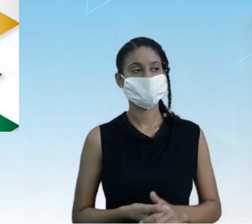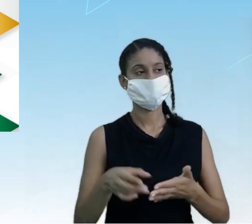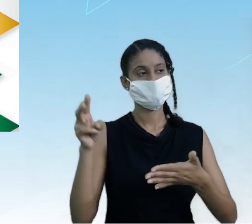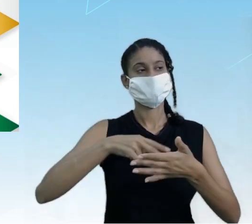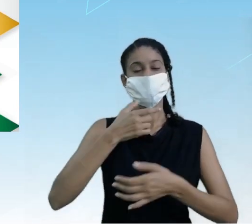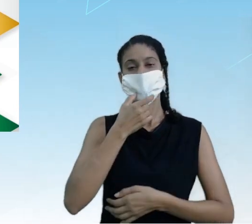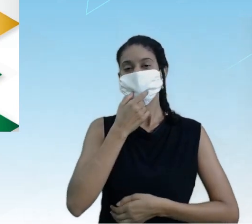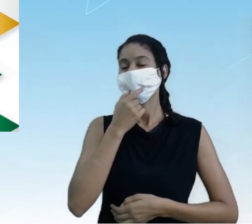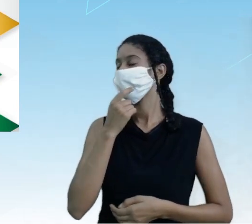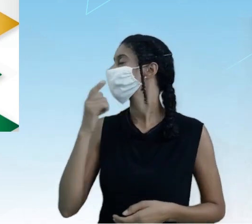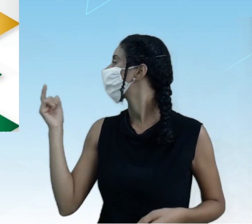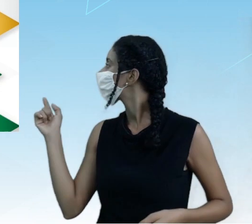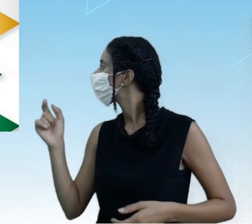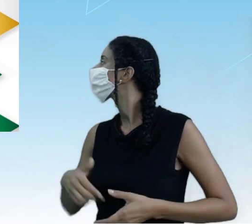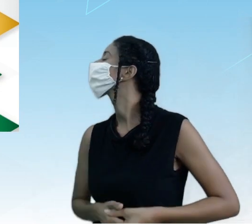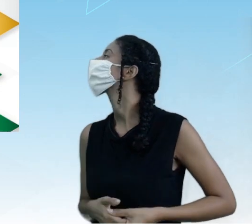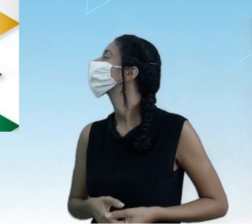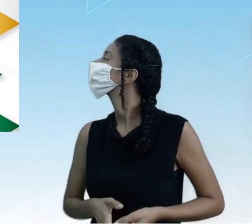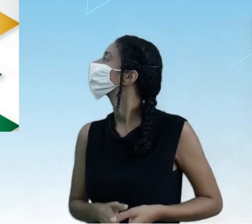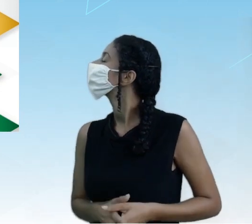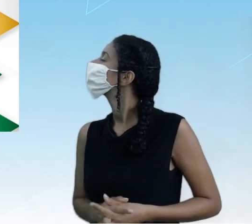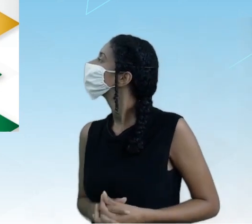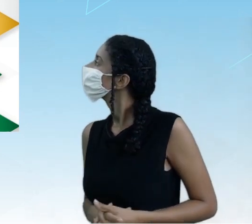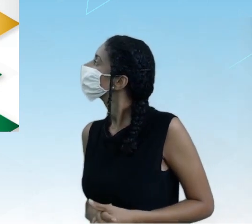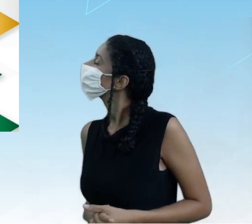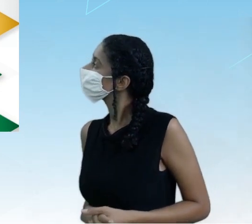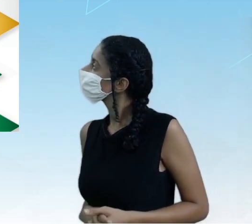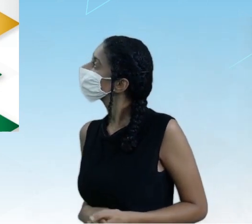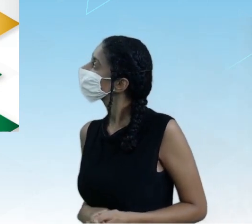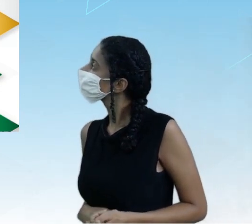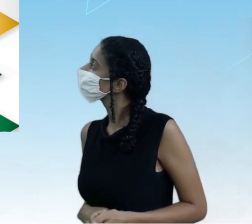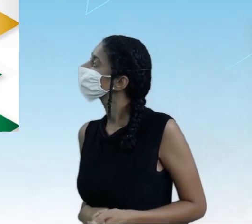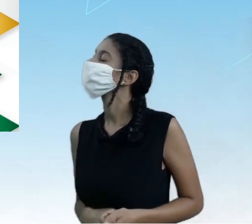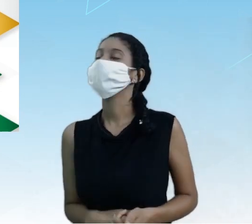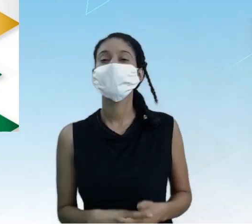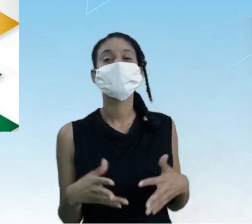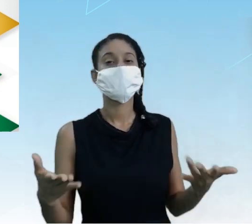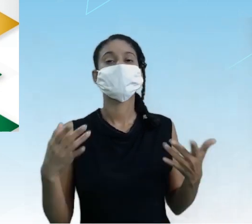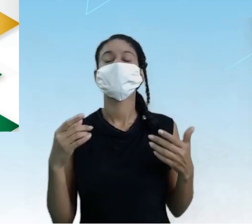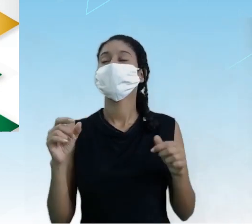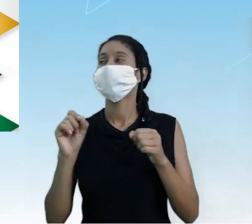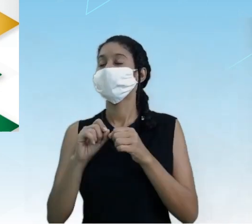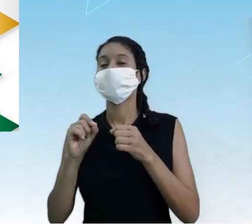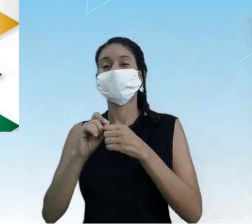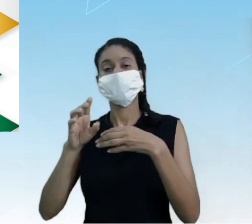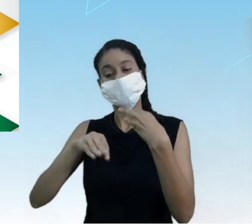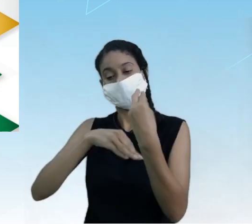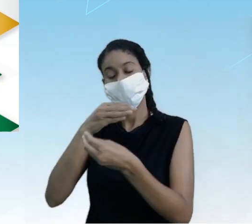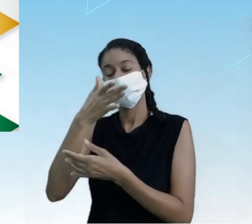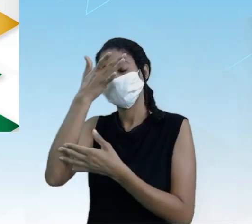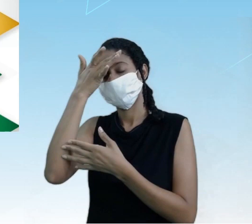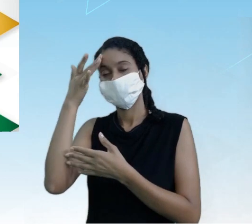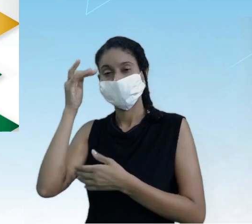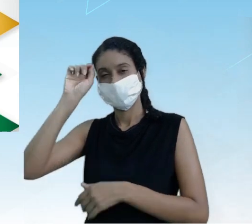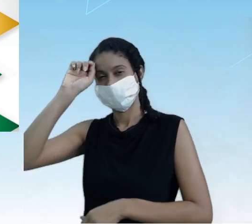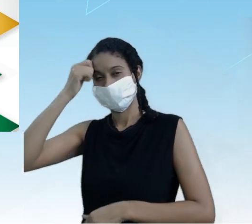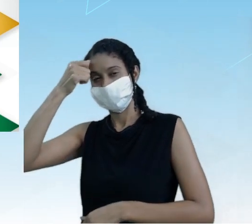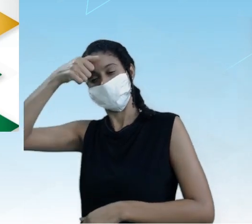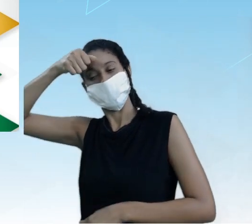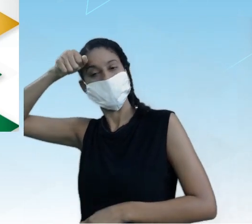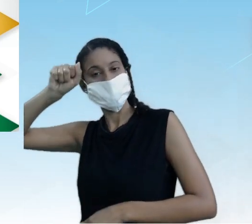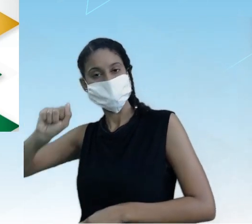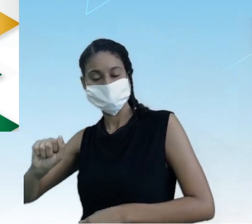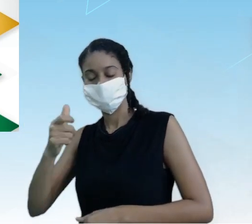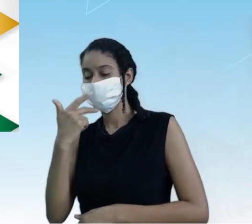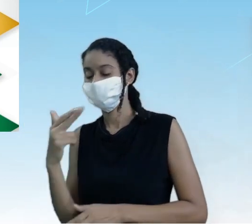English language and African language created new language. Então, essa fusão do africano, da